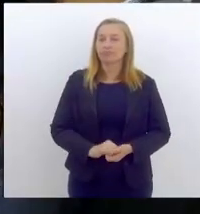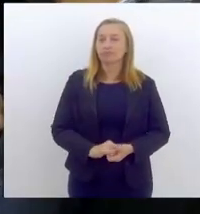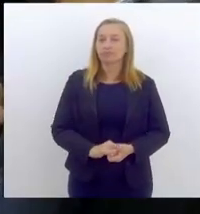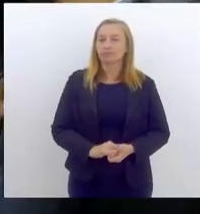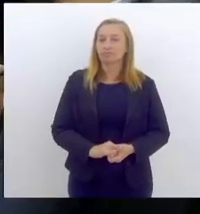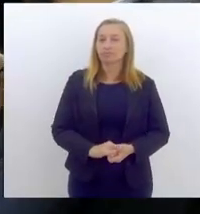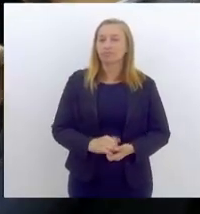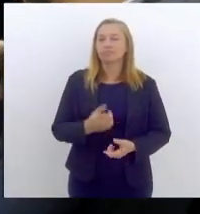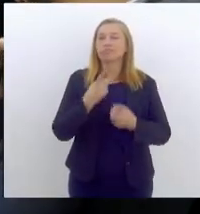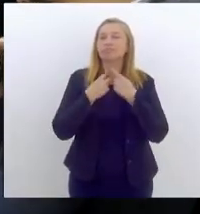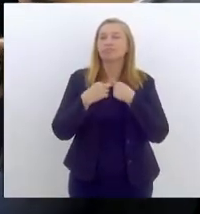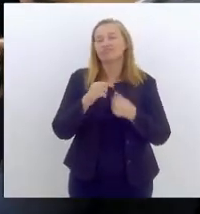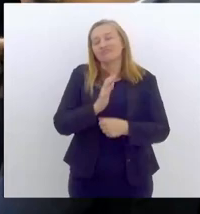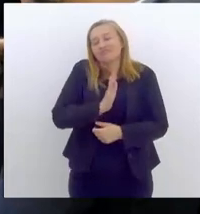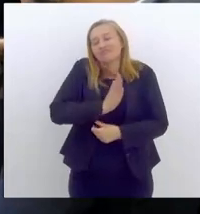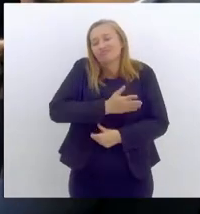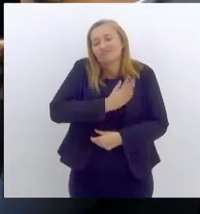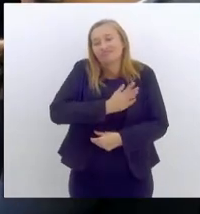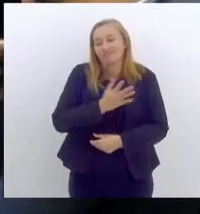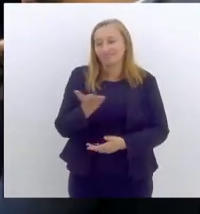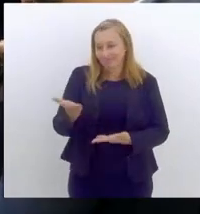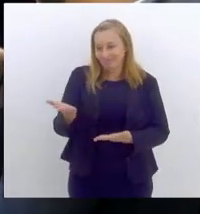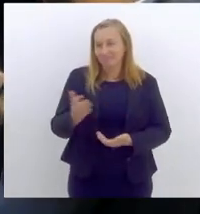o desejo do meu coração é que você,